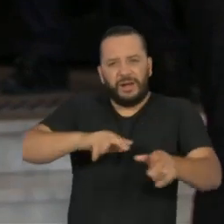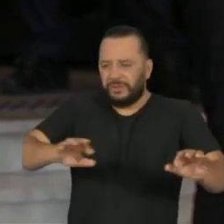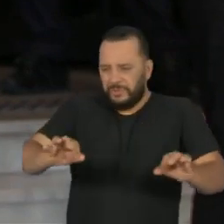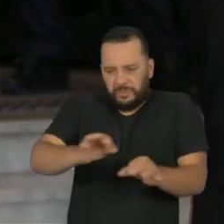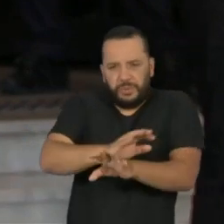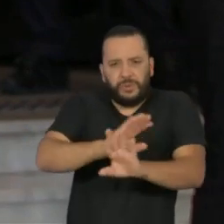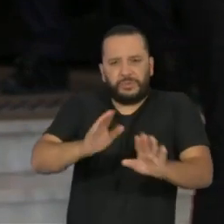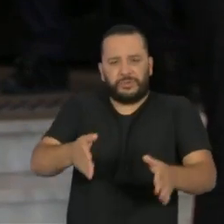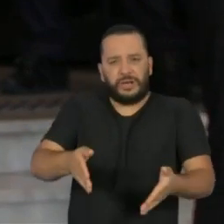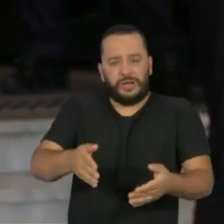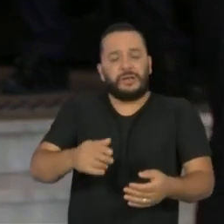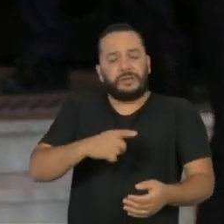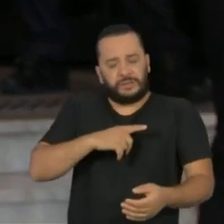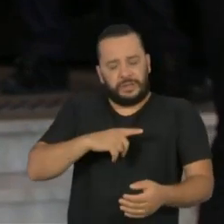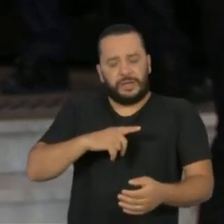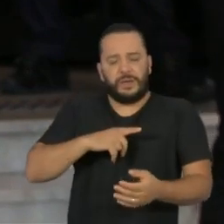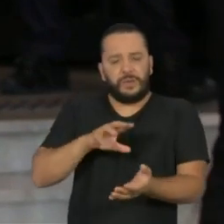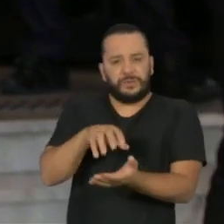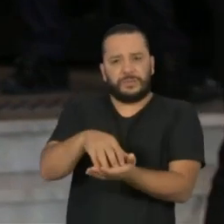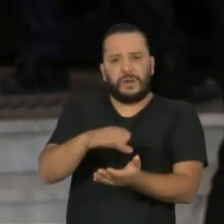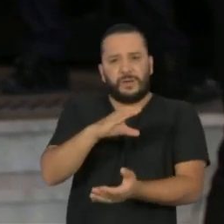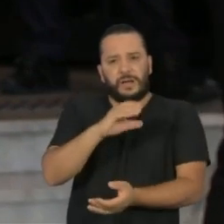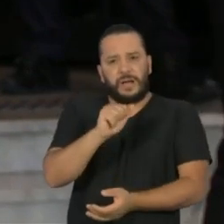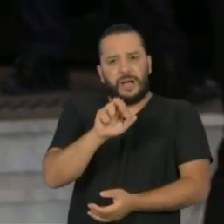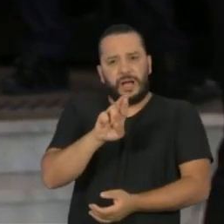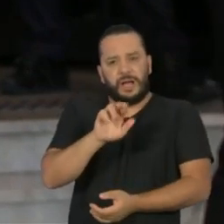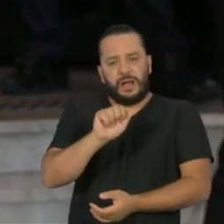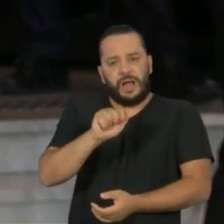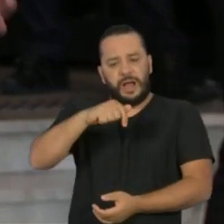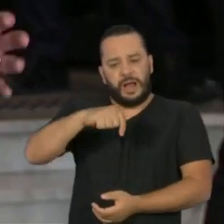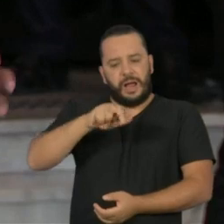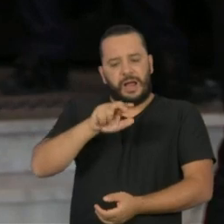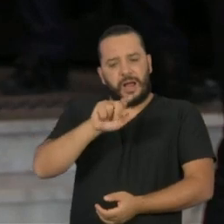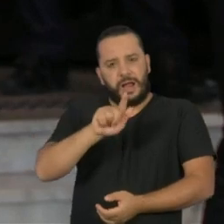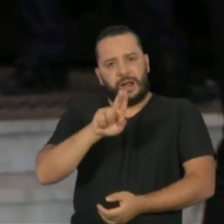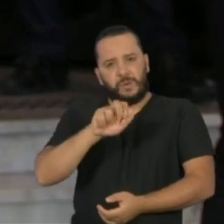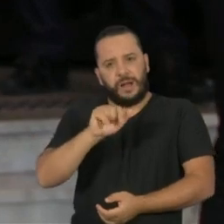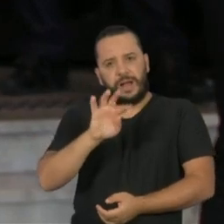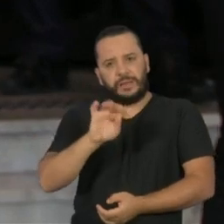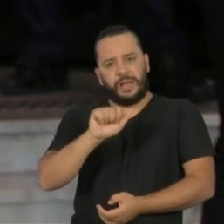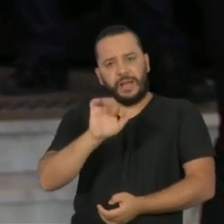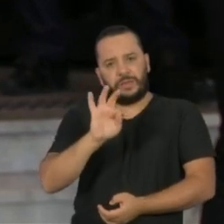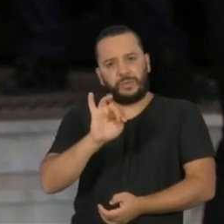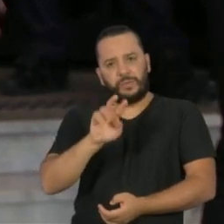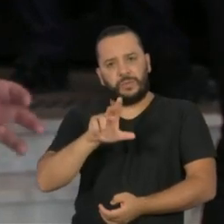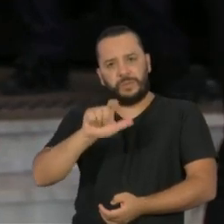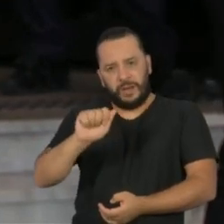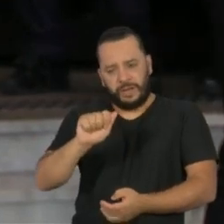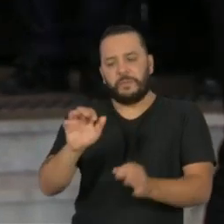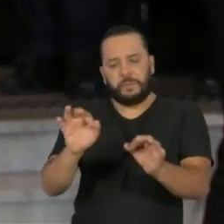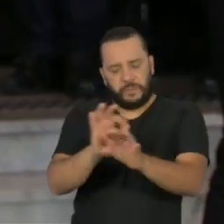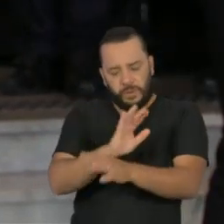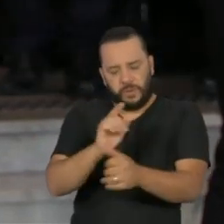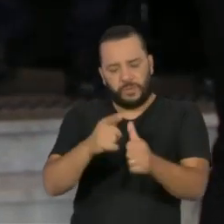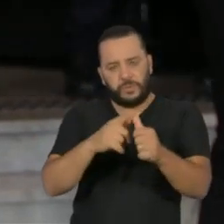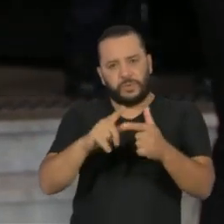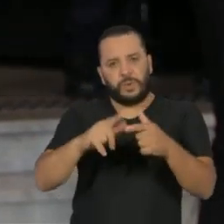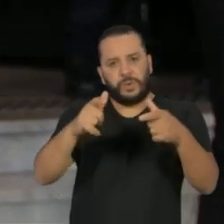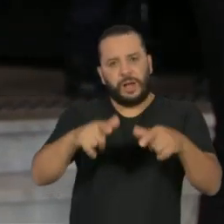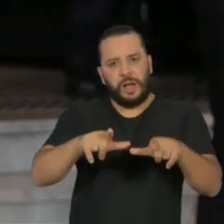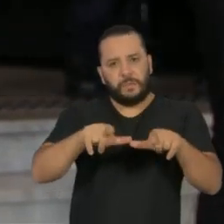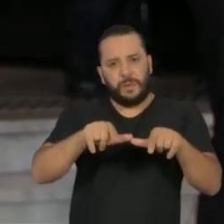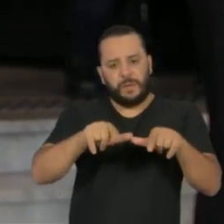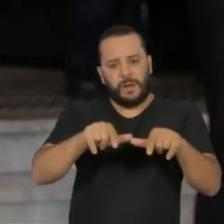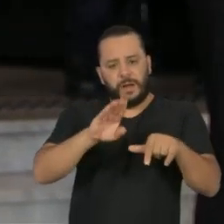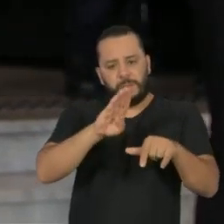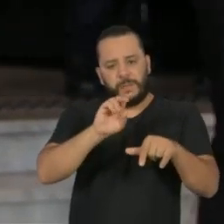temos o Hospital Caraguatatuba, um hospital espetacular que está pronto. Nós temos um hospital em Bauru que está pronto. Nós temos um